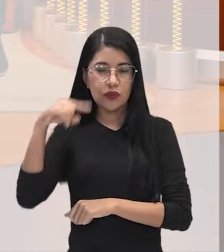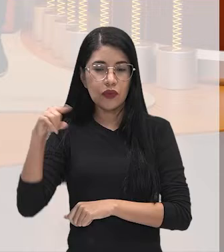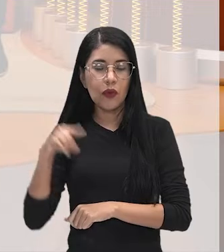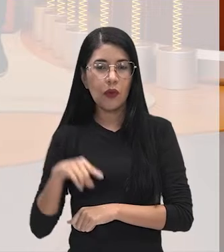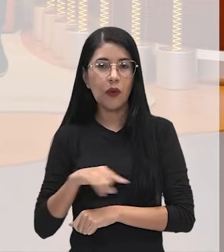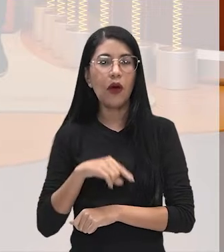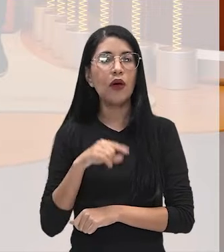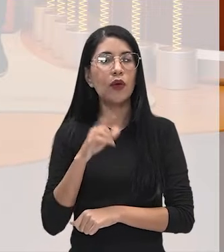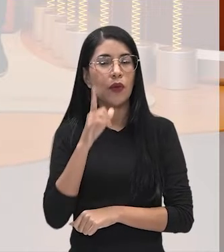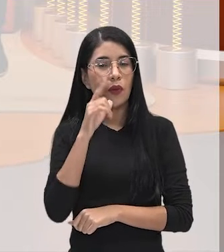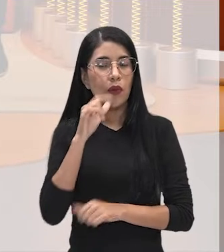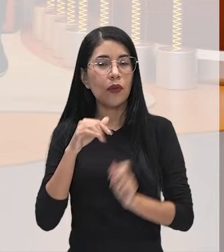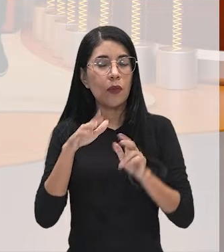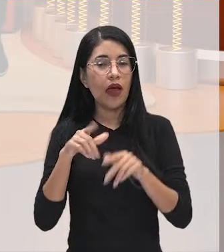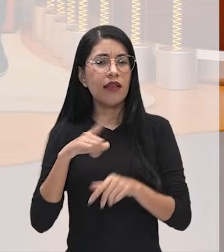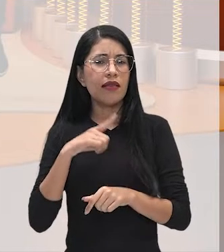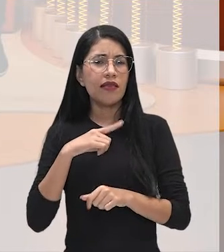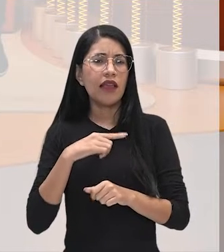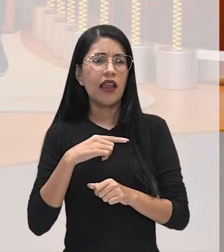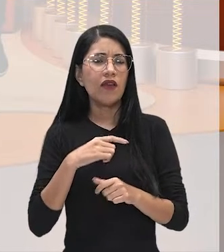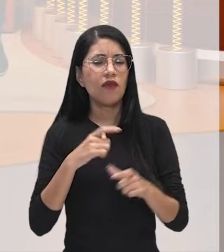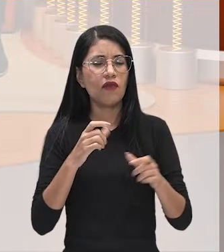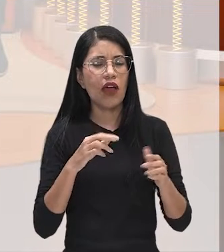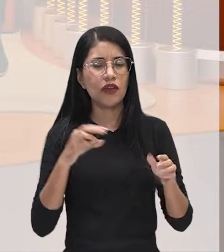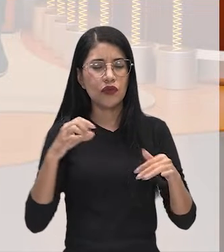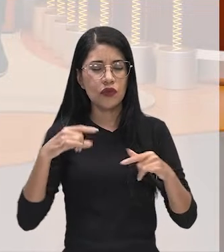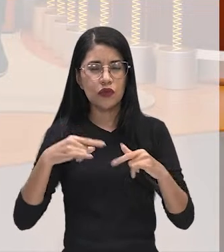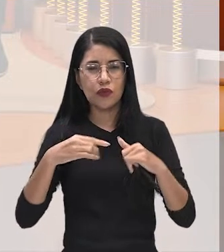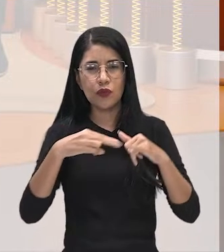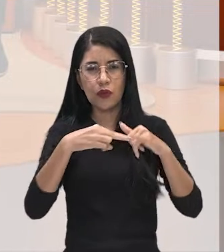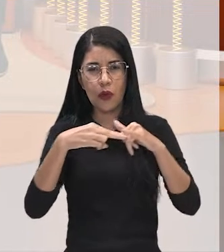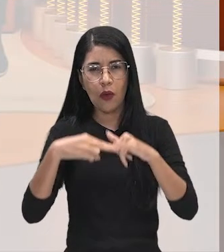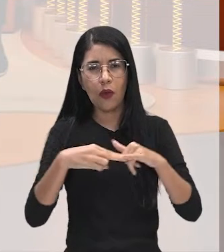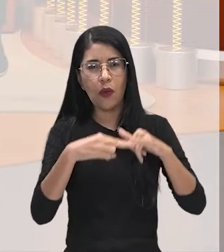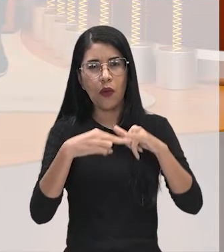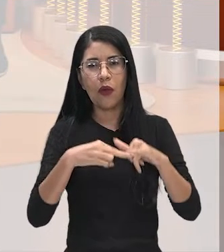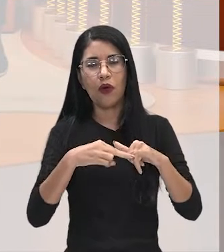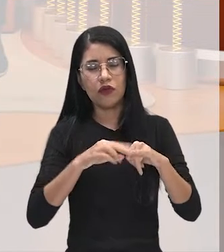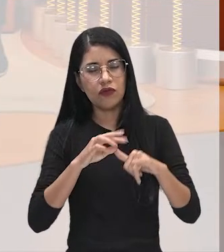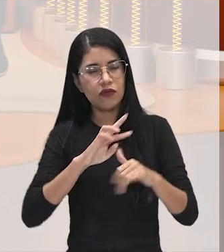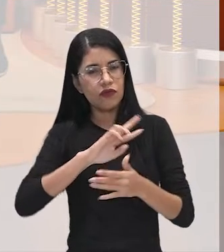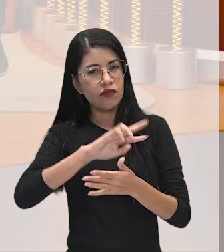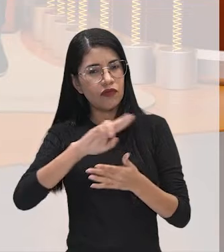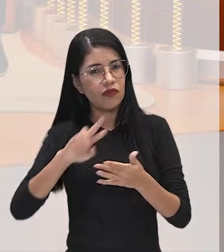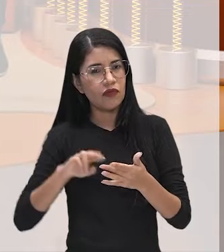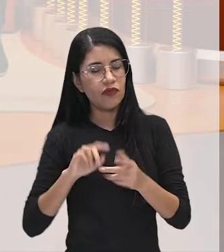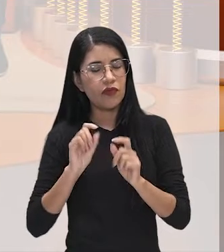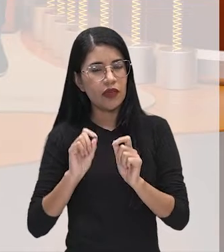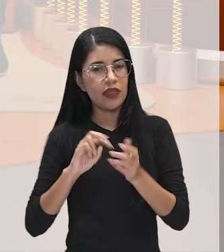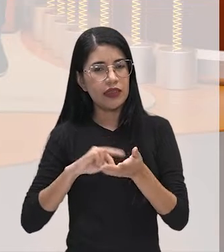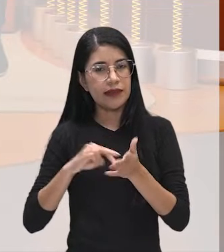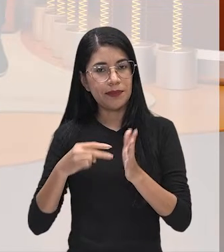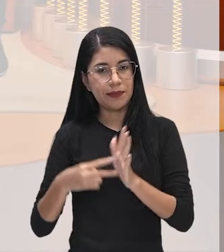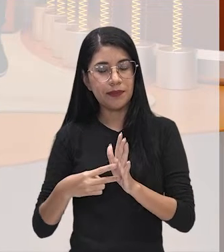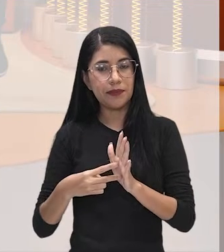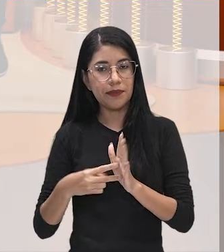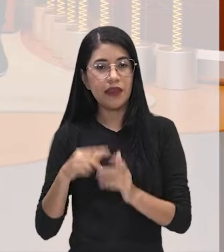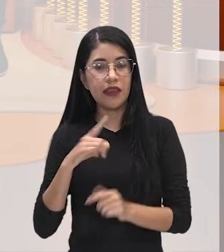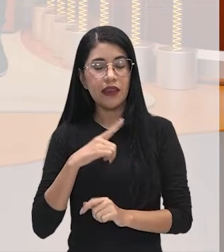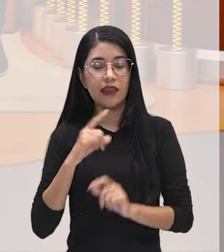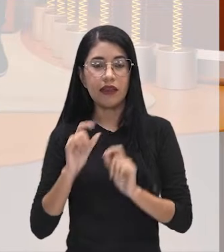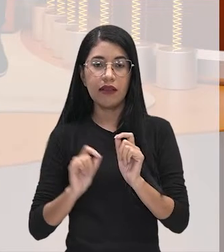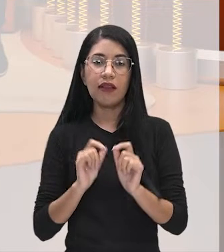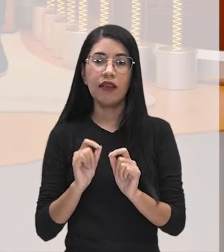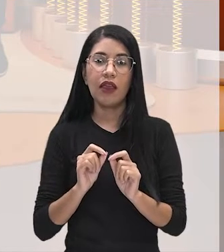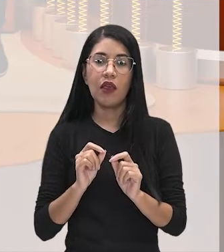Havia vários portos naturais. Professor, o que é isso aí, áreas costeiras? É aonde a gente tem, então, aí, né,